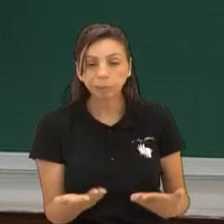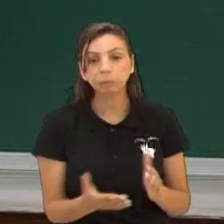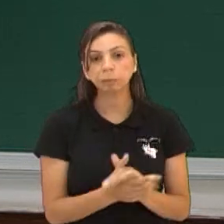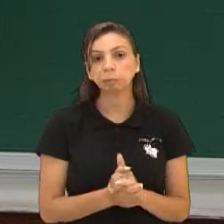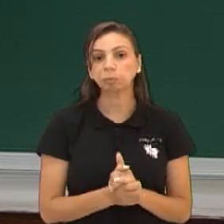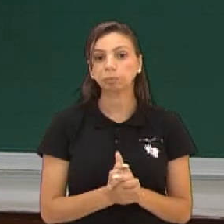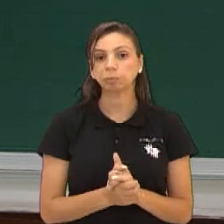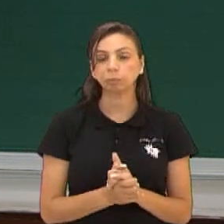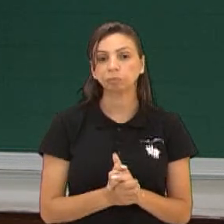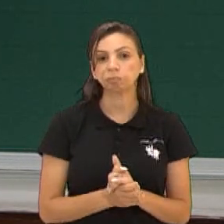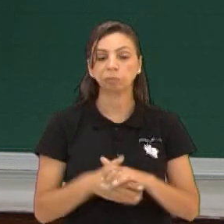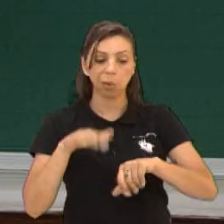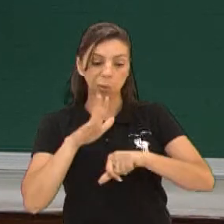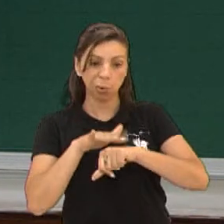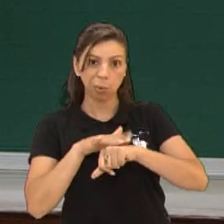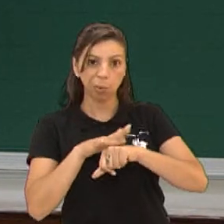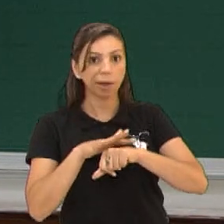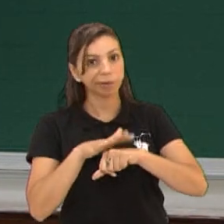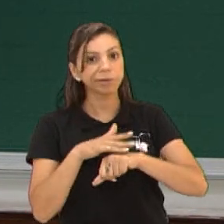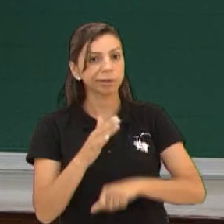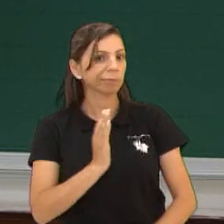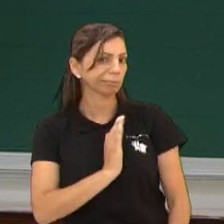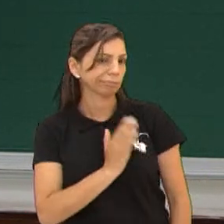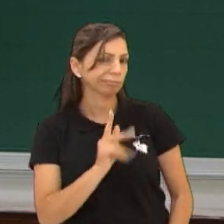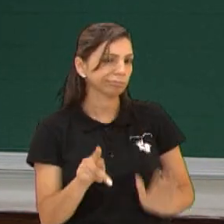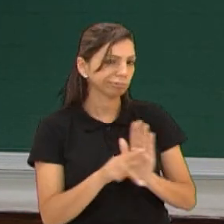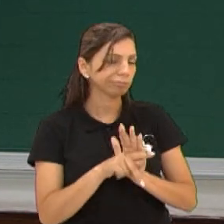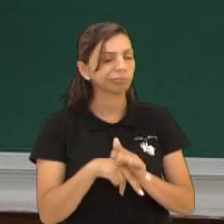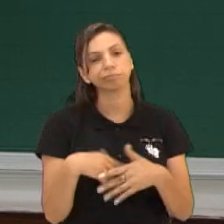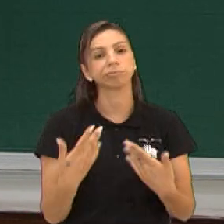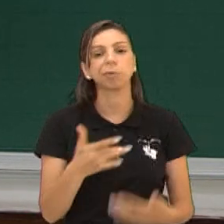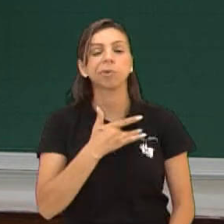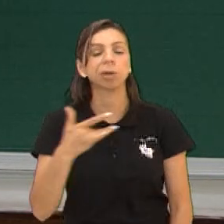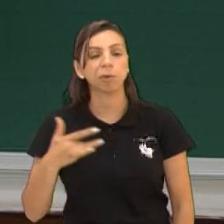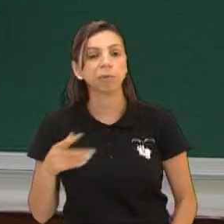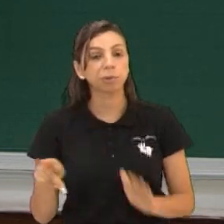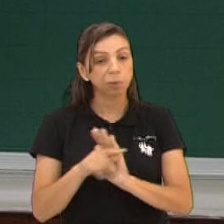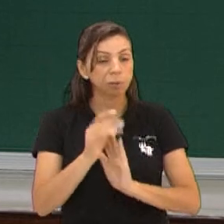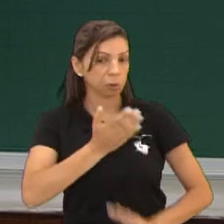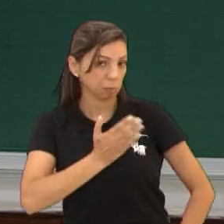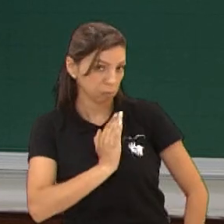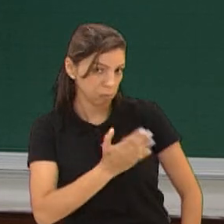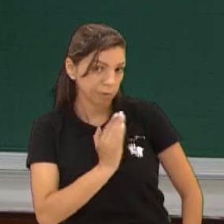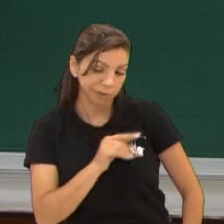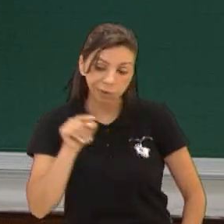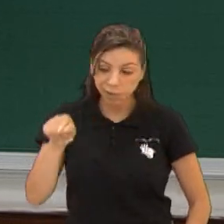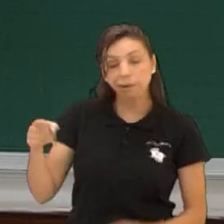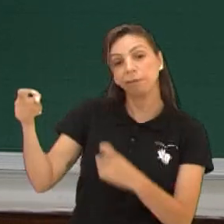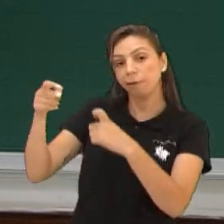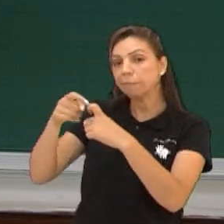em doenças relacionadas ao coração né a saúde do coração né e ele é médico de uma forma geral então